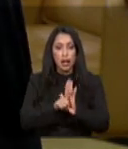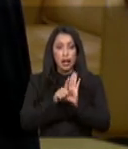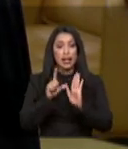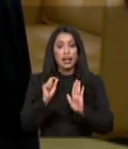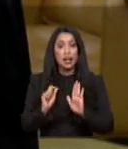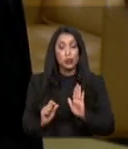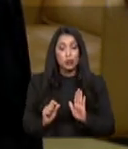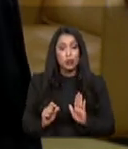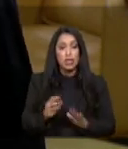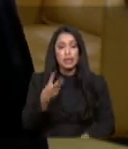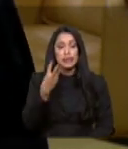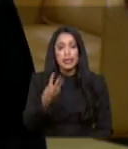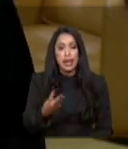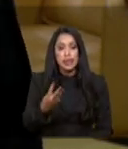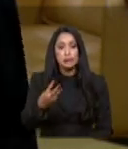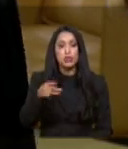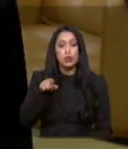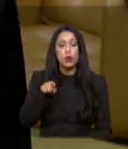montante de